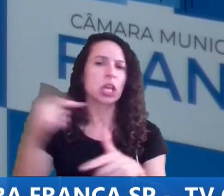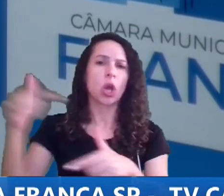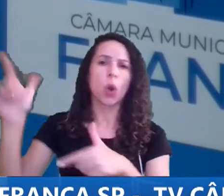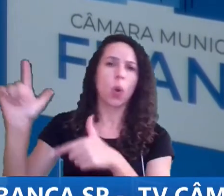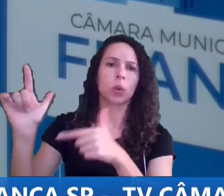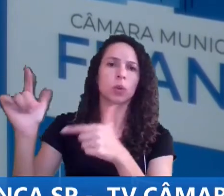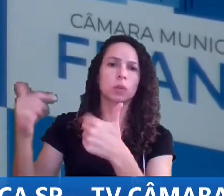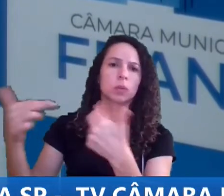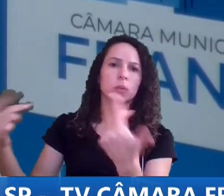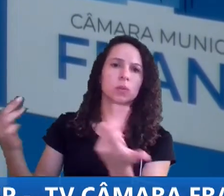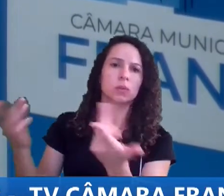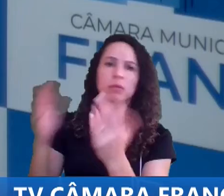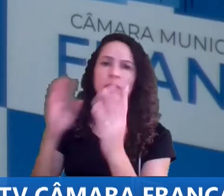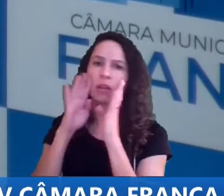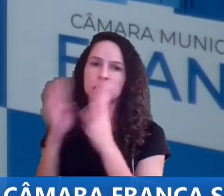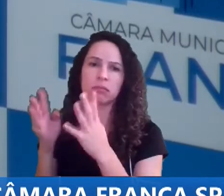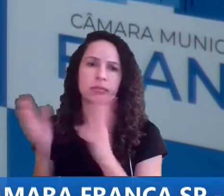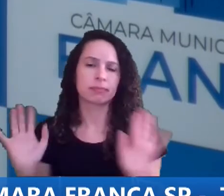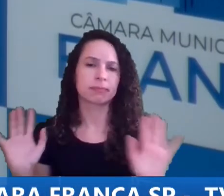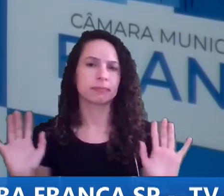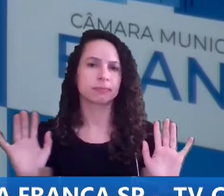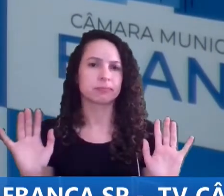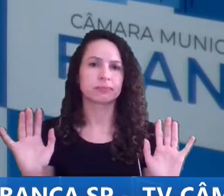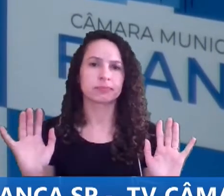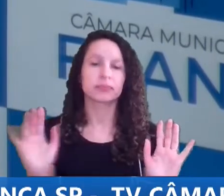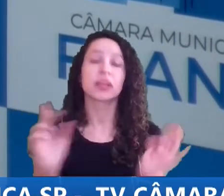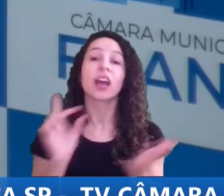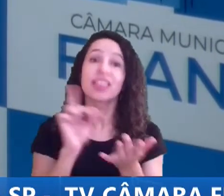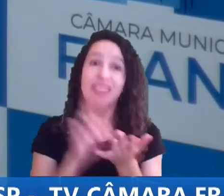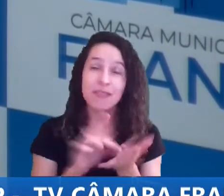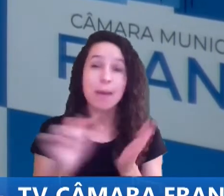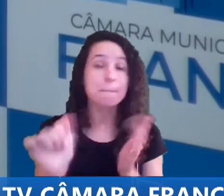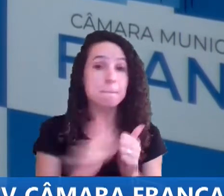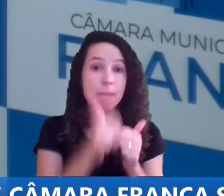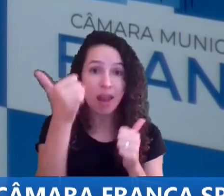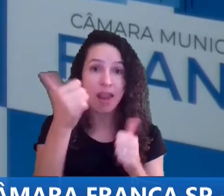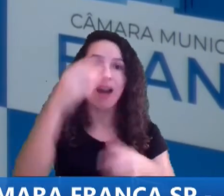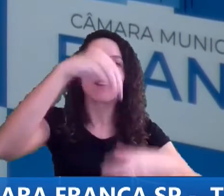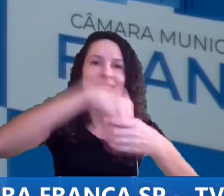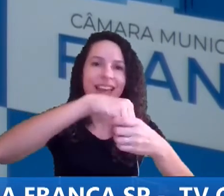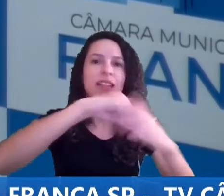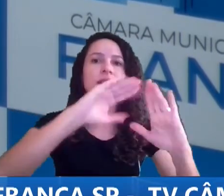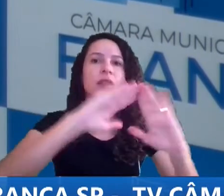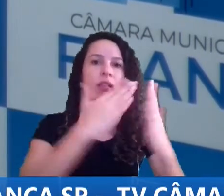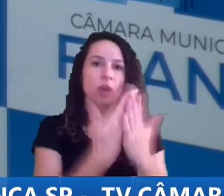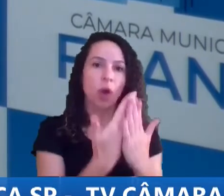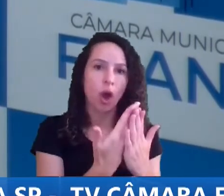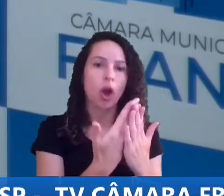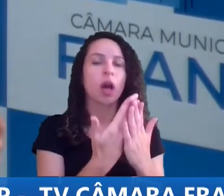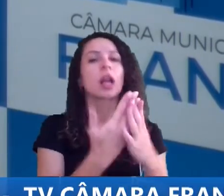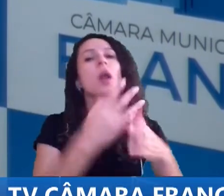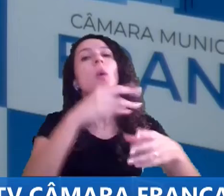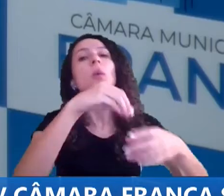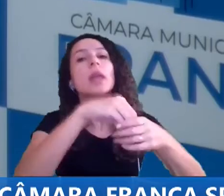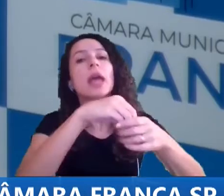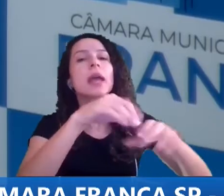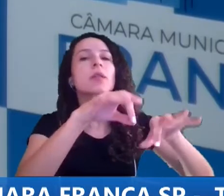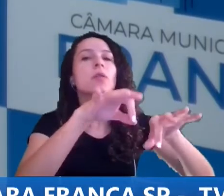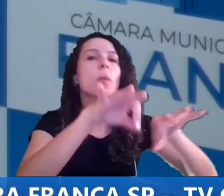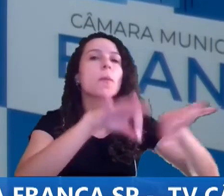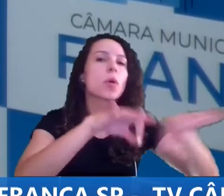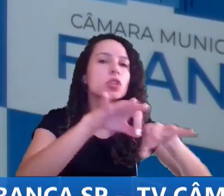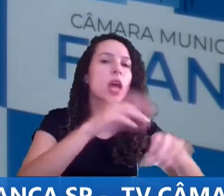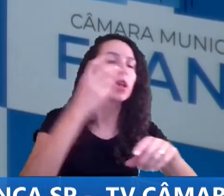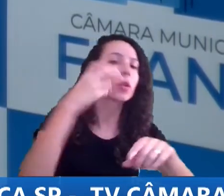né? Na verdade, é melhor ela estar na escola, né, na escola, em projetos culturais, enfim,